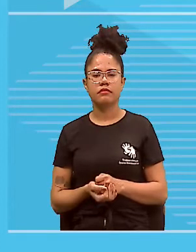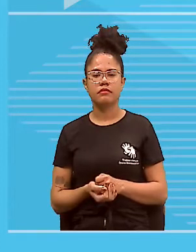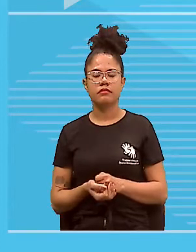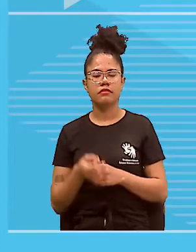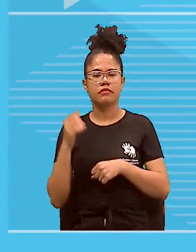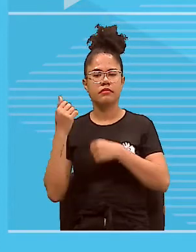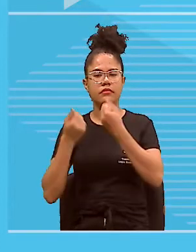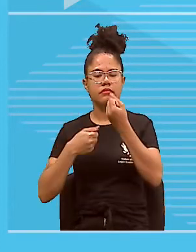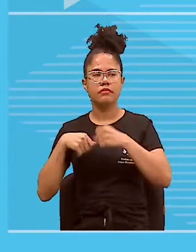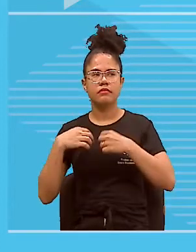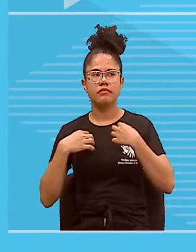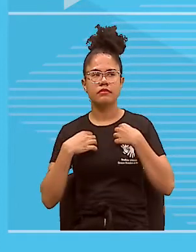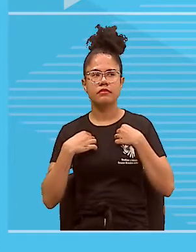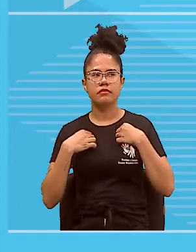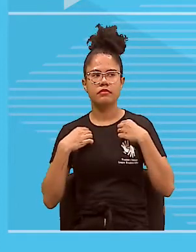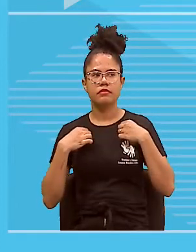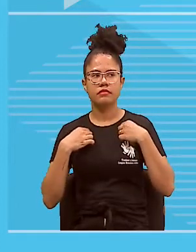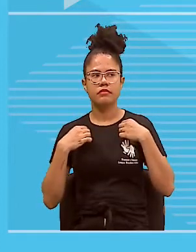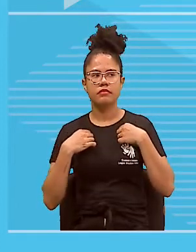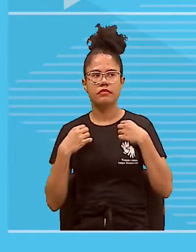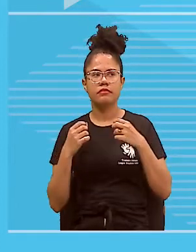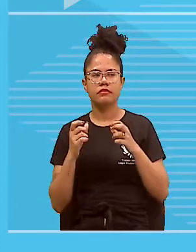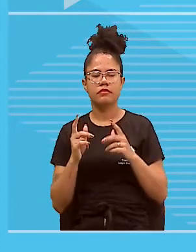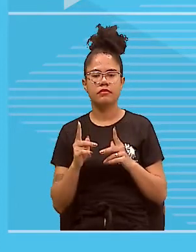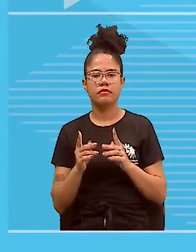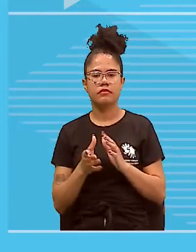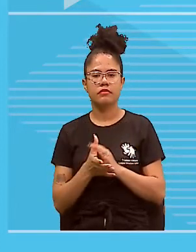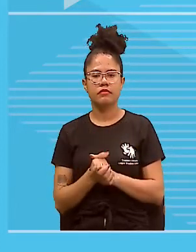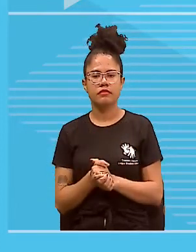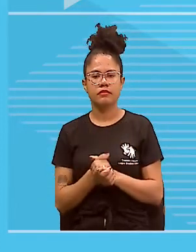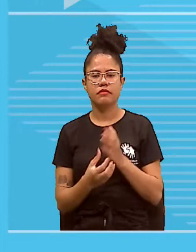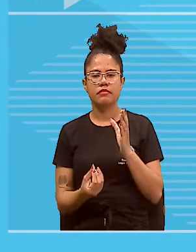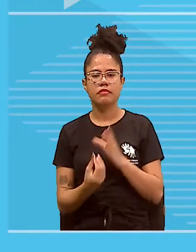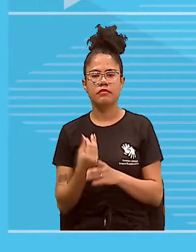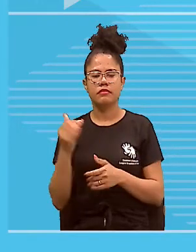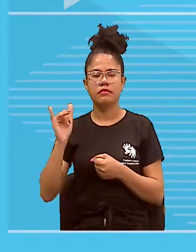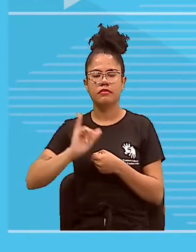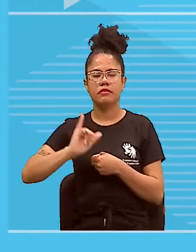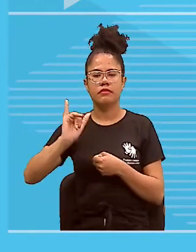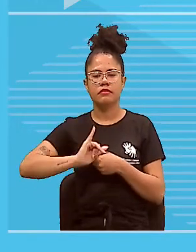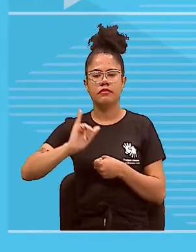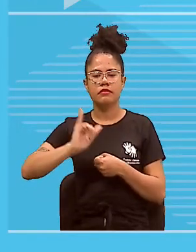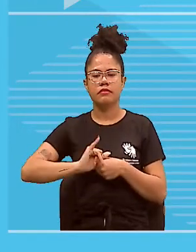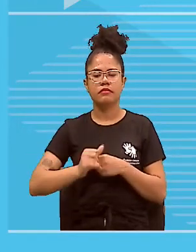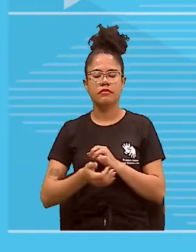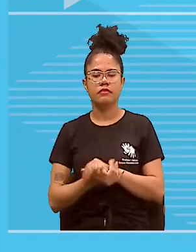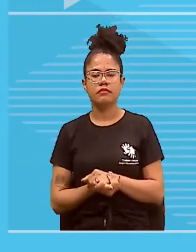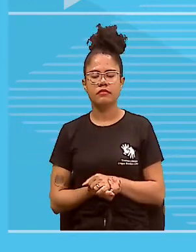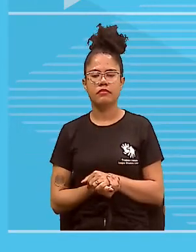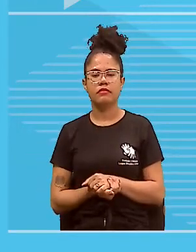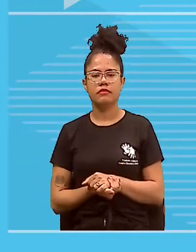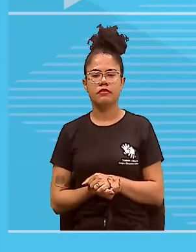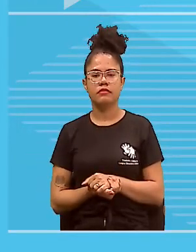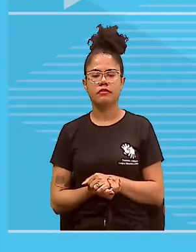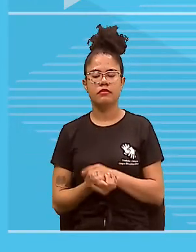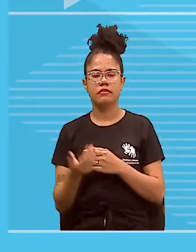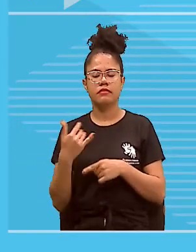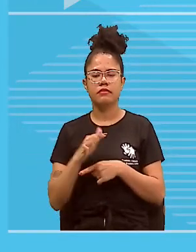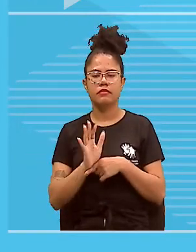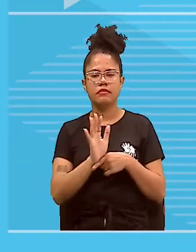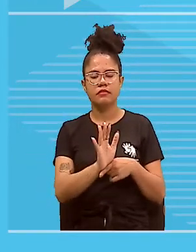de tecidos sintéticos derivados do petróleo ela vai ajudar